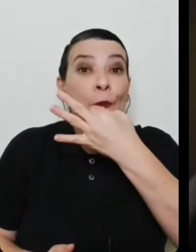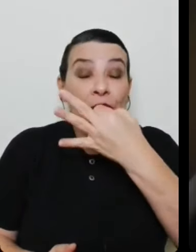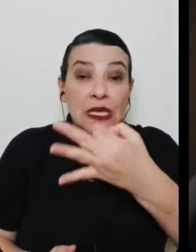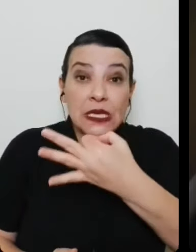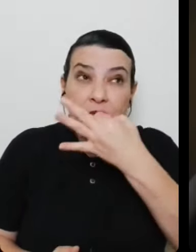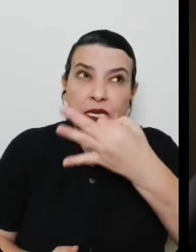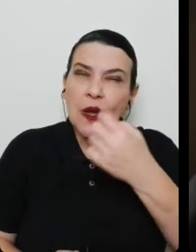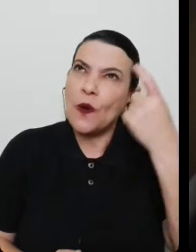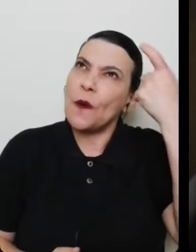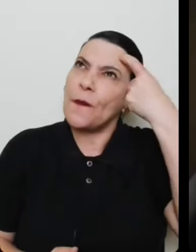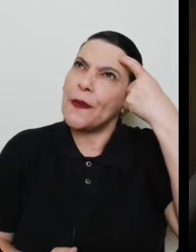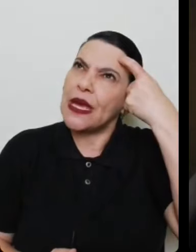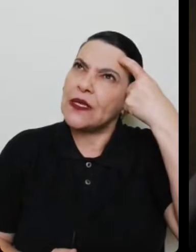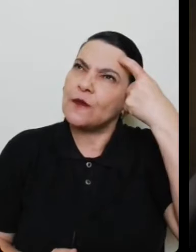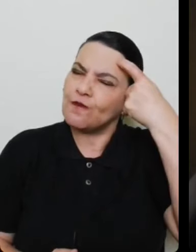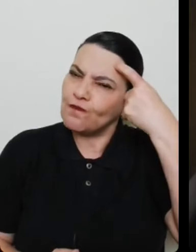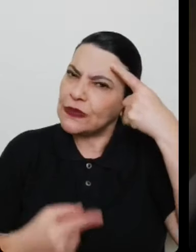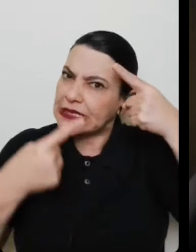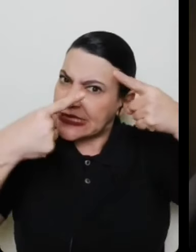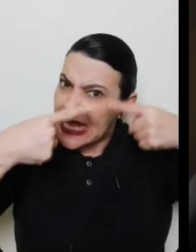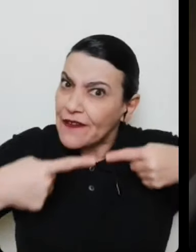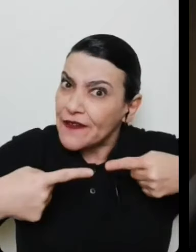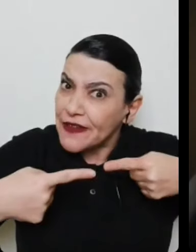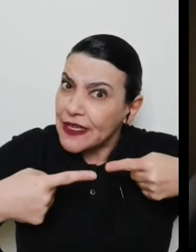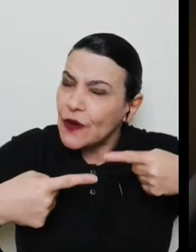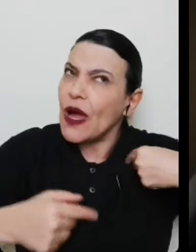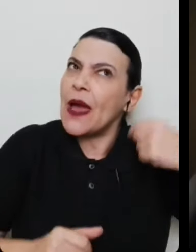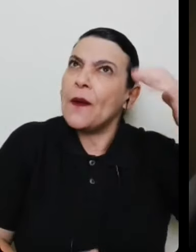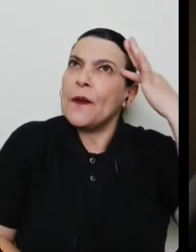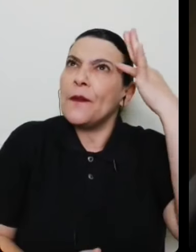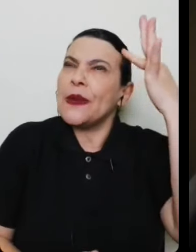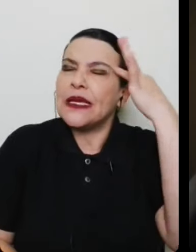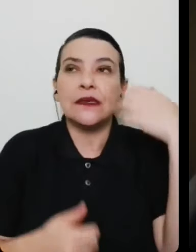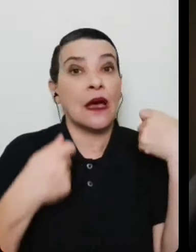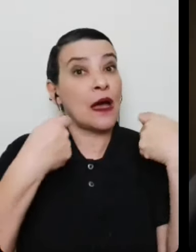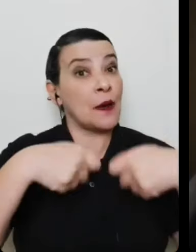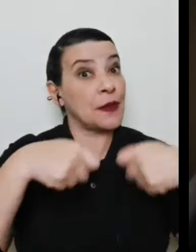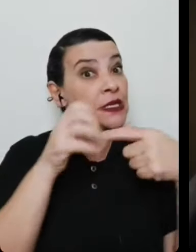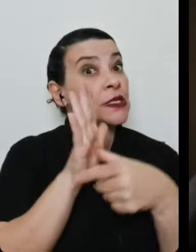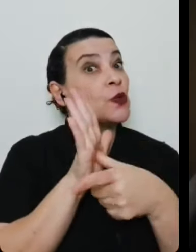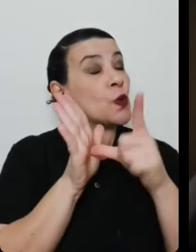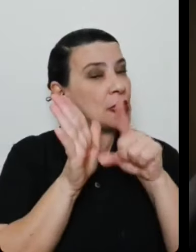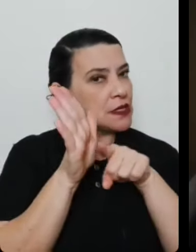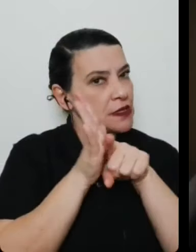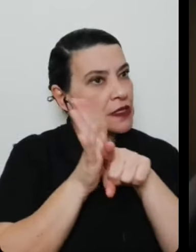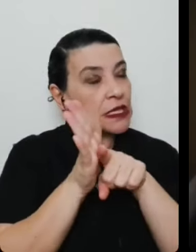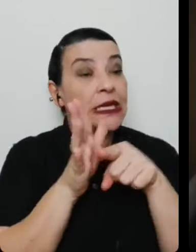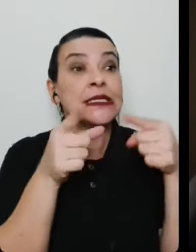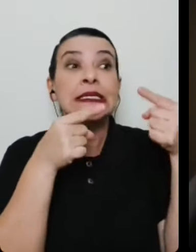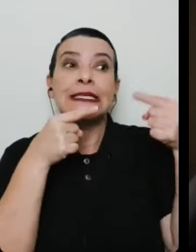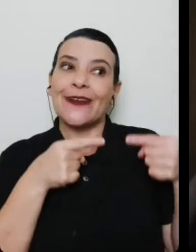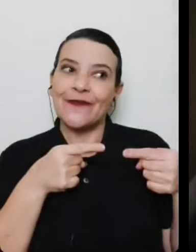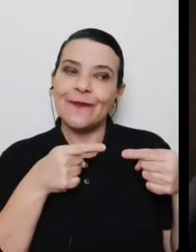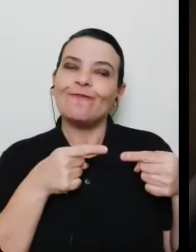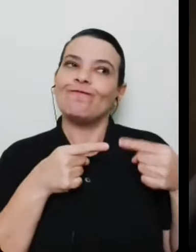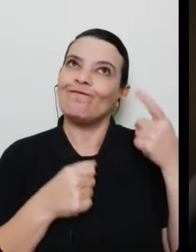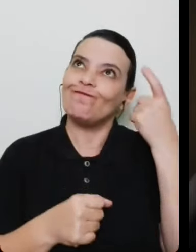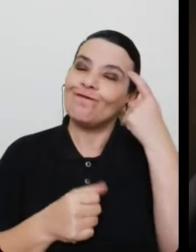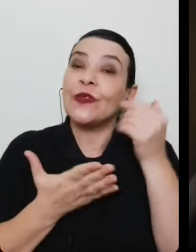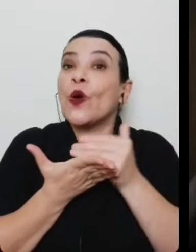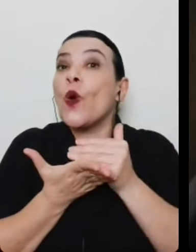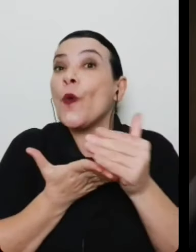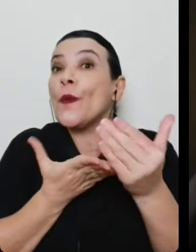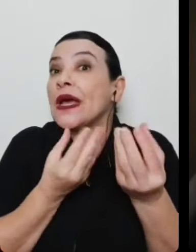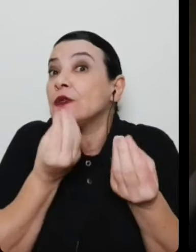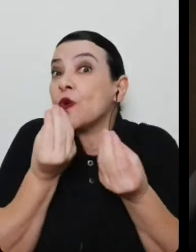em desafio, eu penso em algo assim, eu tenho que analisar, é um desafio, por onde eu começo?